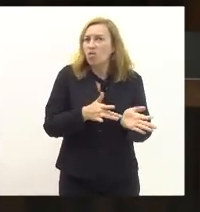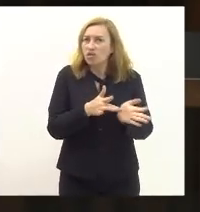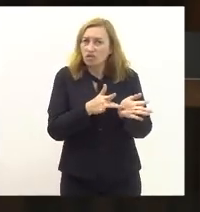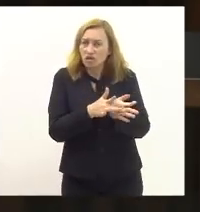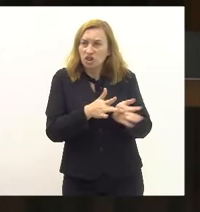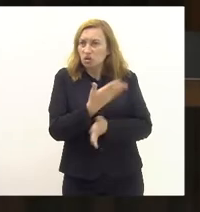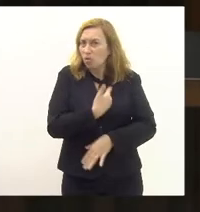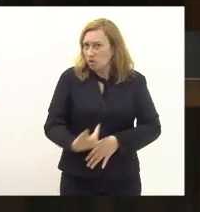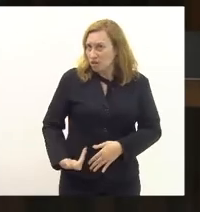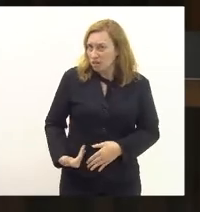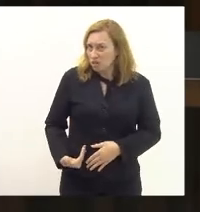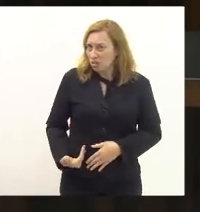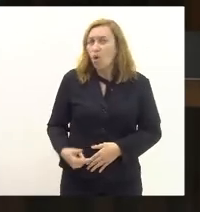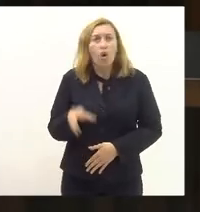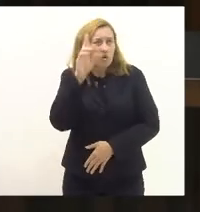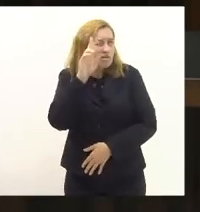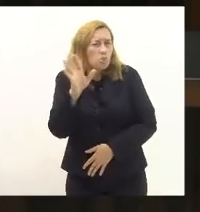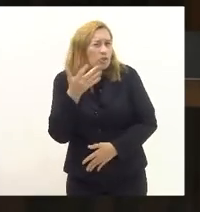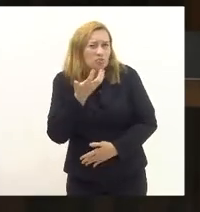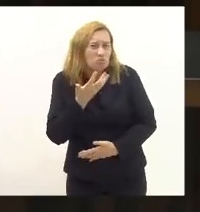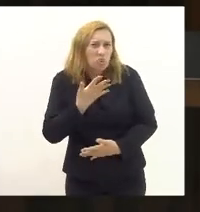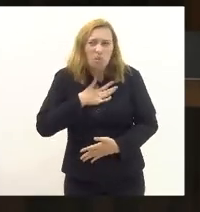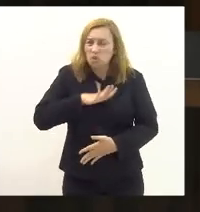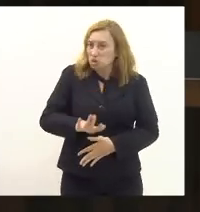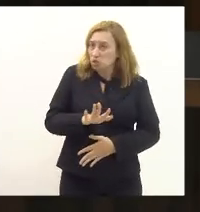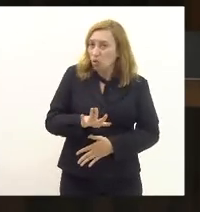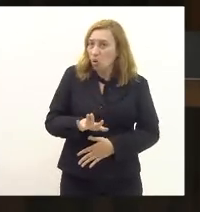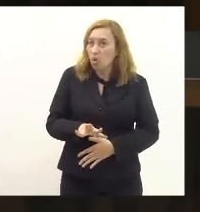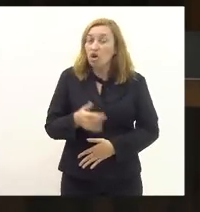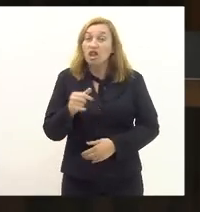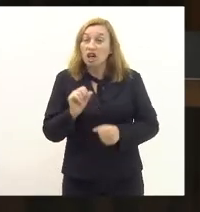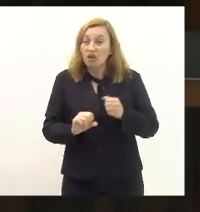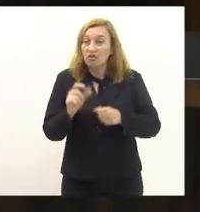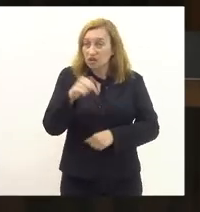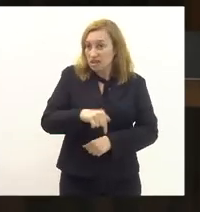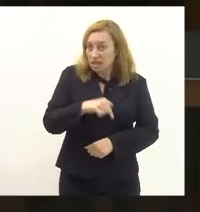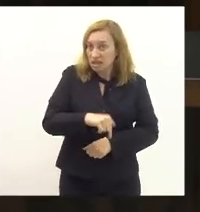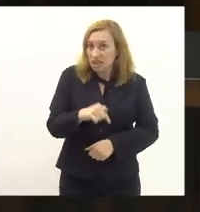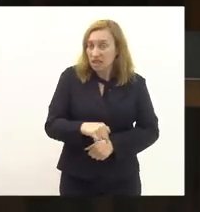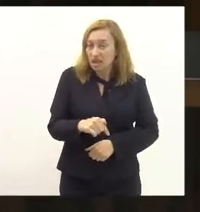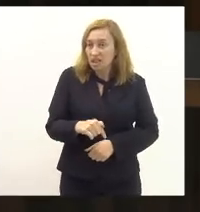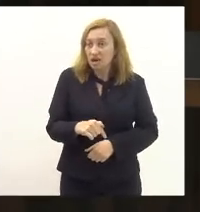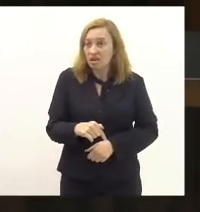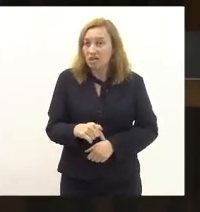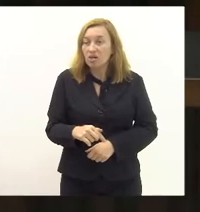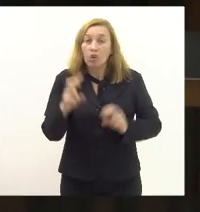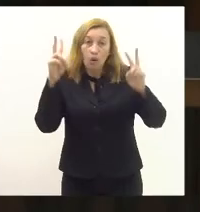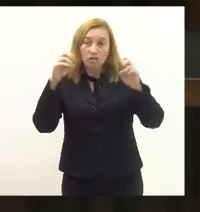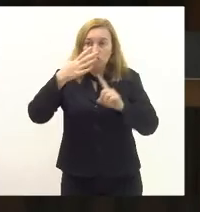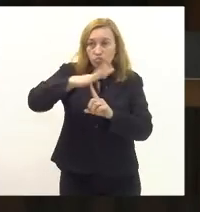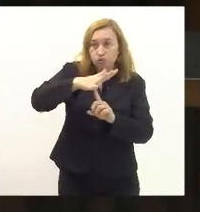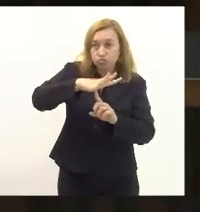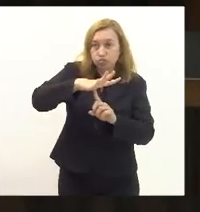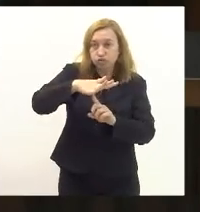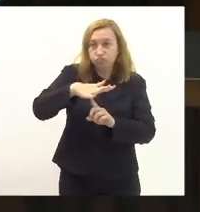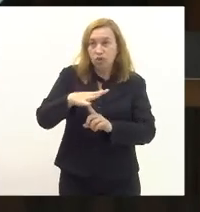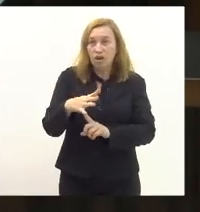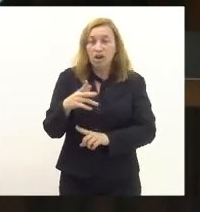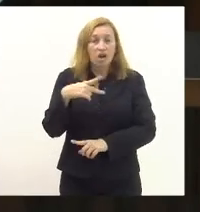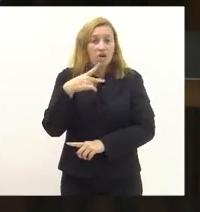governador, né, o senhor que não gostou, quando eu fiz aqui uma fala dura sobre a questão do helicóptero, eu fiz